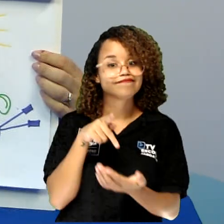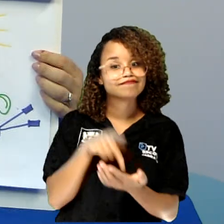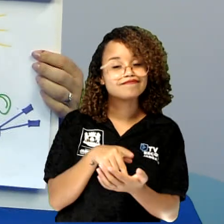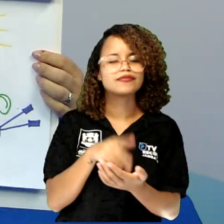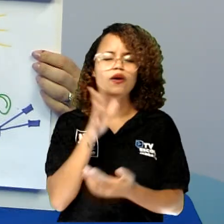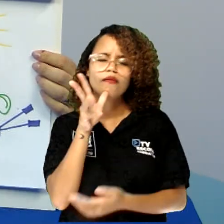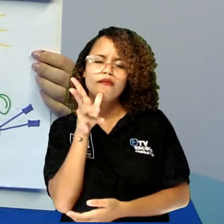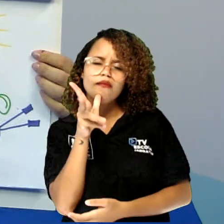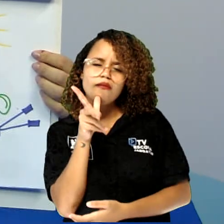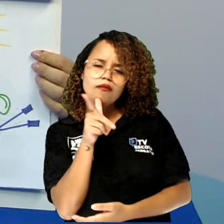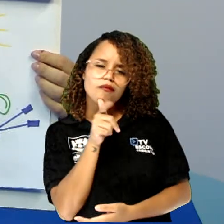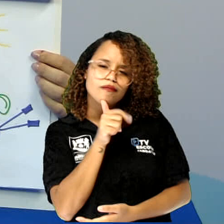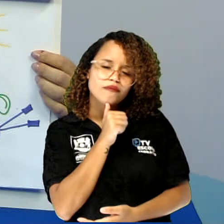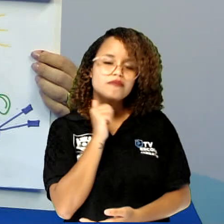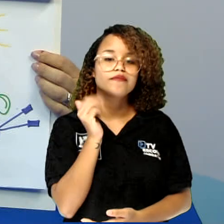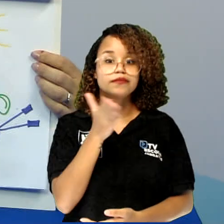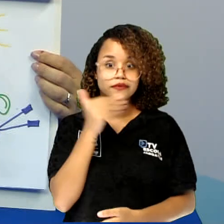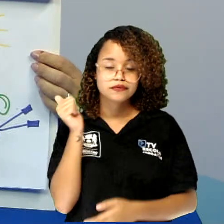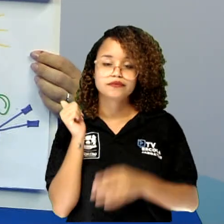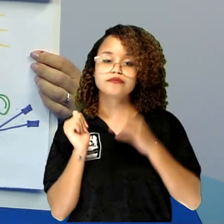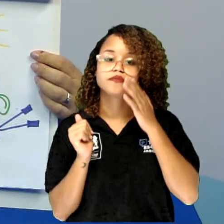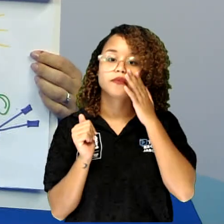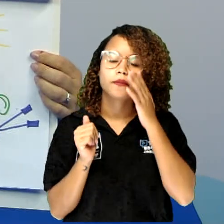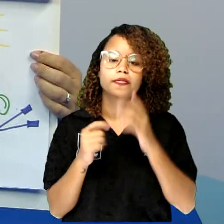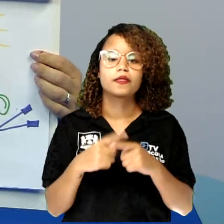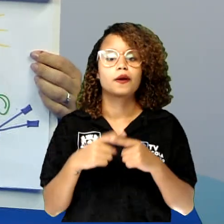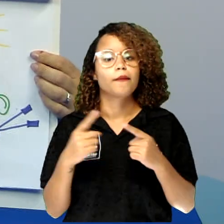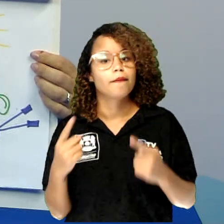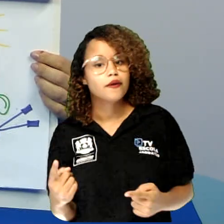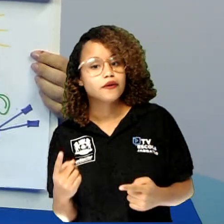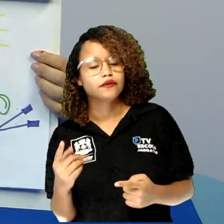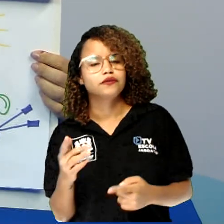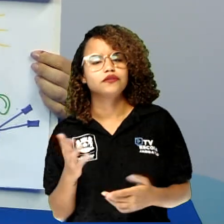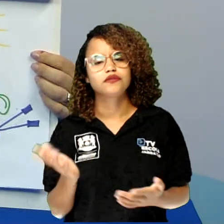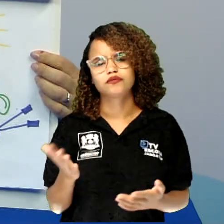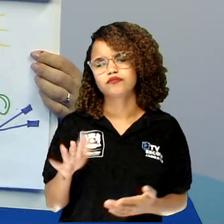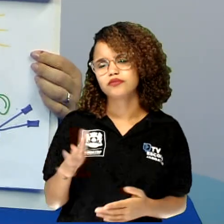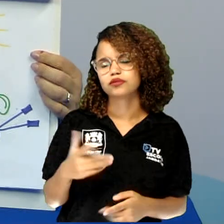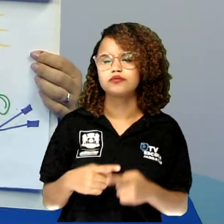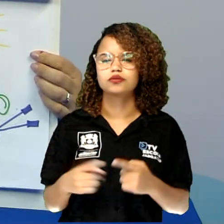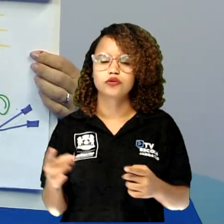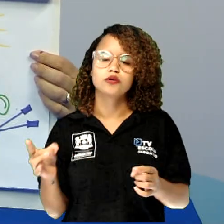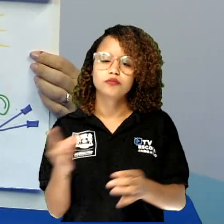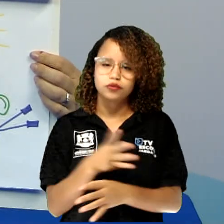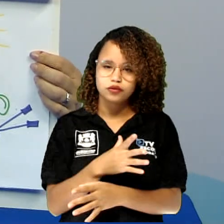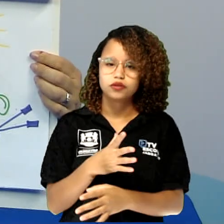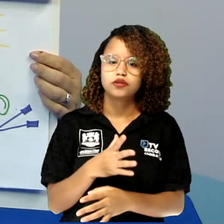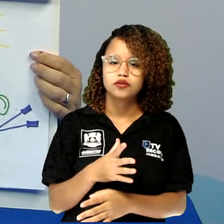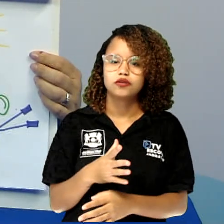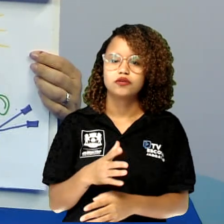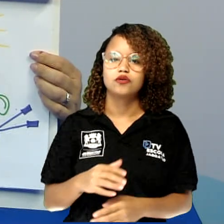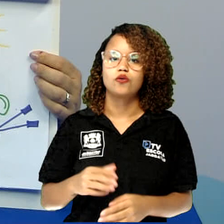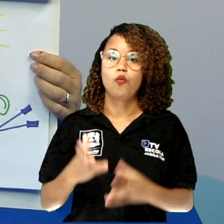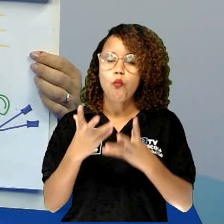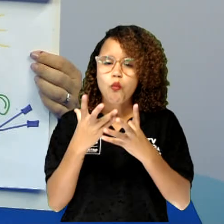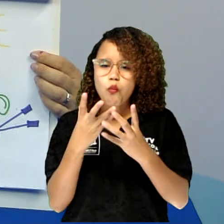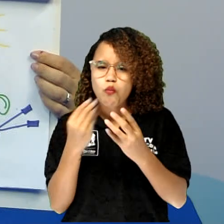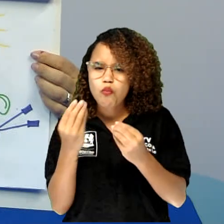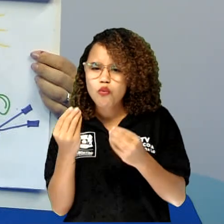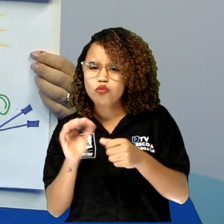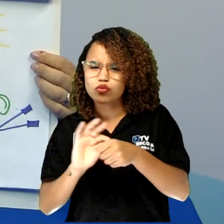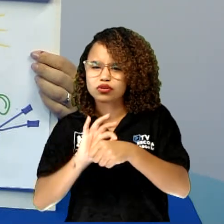devagarinho, devagarinho. Inclusive, já do meio para o fim, assim, do seu tratamento, um monte de